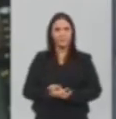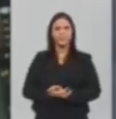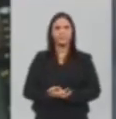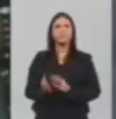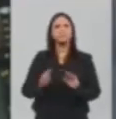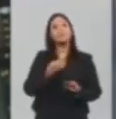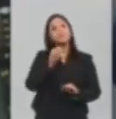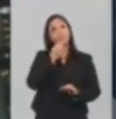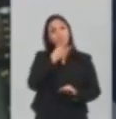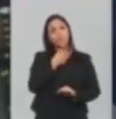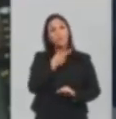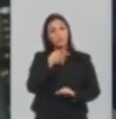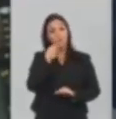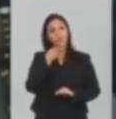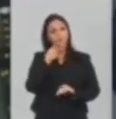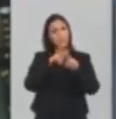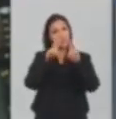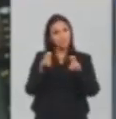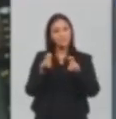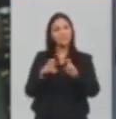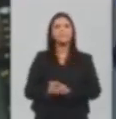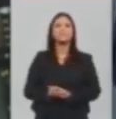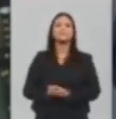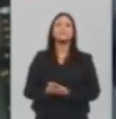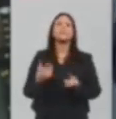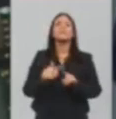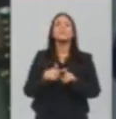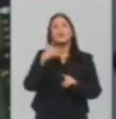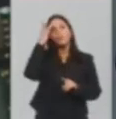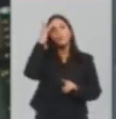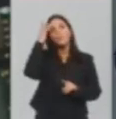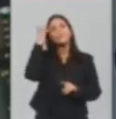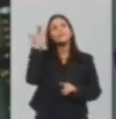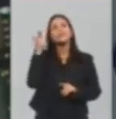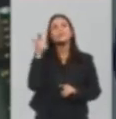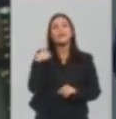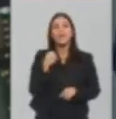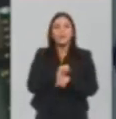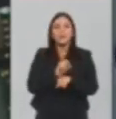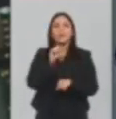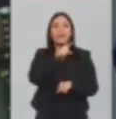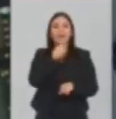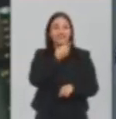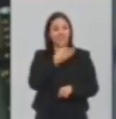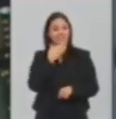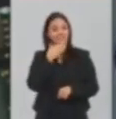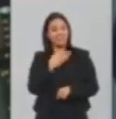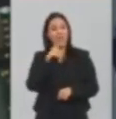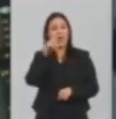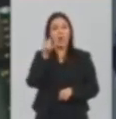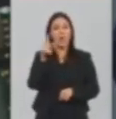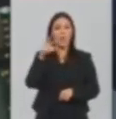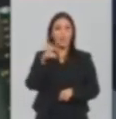olha Flávio Que bom que você toca nesse assunto porque ninguém espera outra coisa de você que não uma simpatia pelo golpe porque não é o primeiro